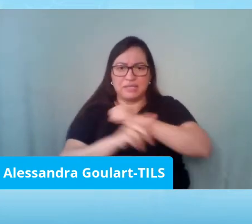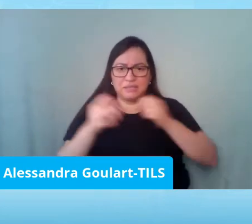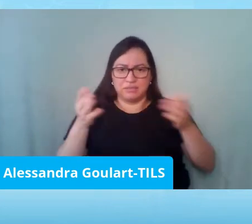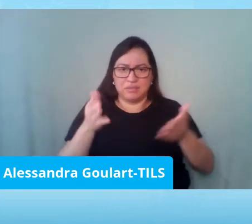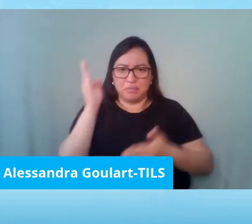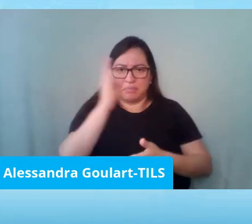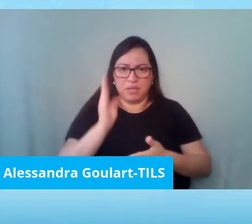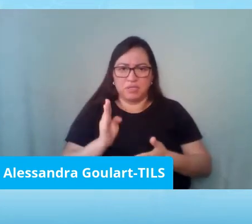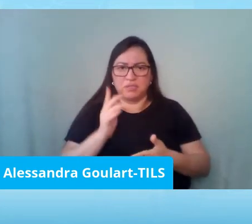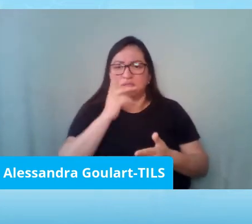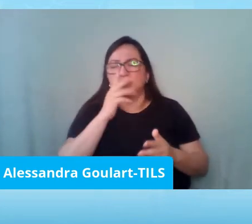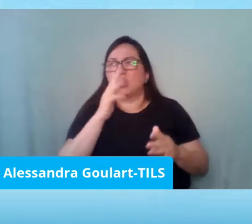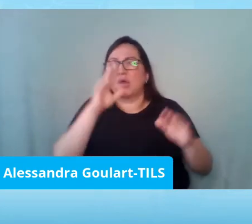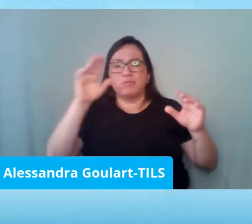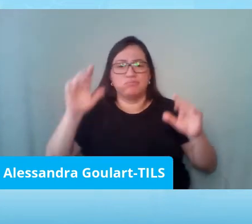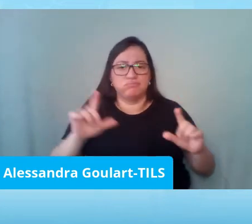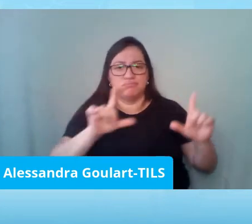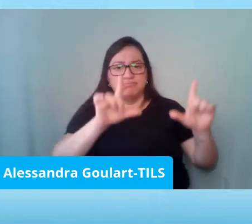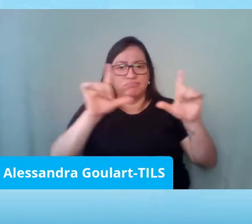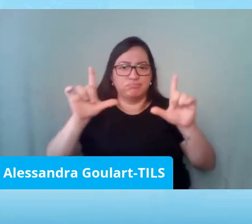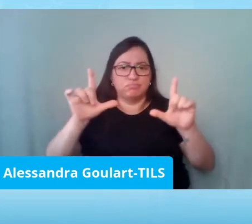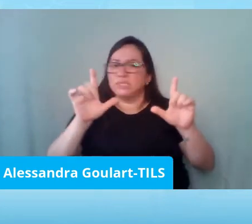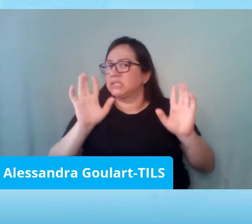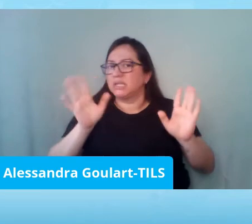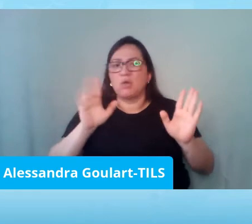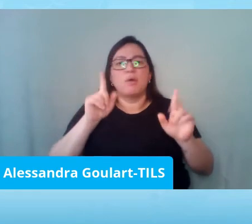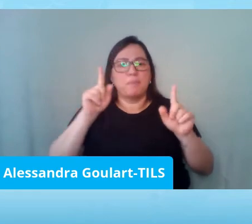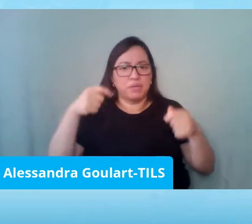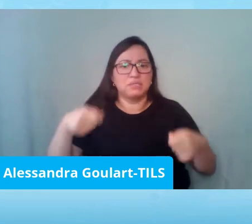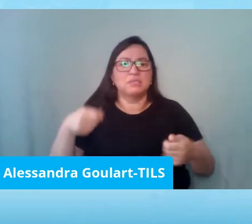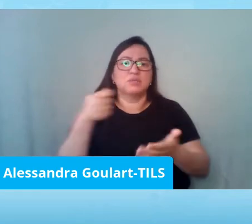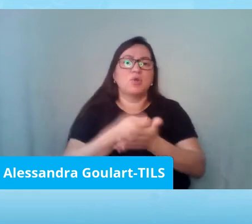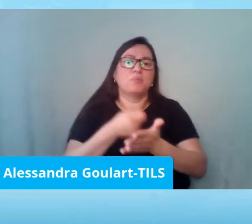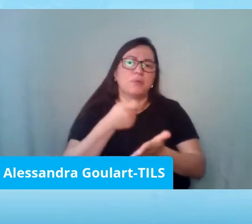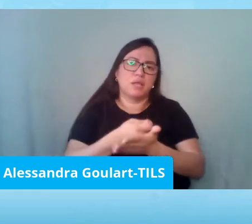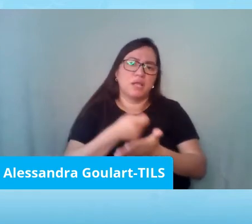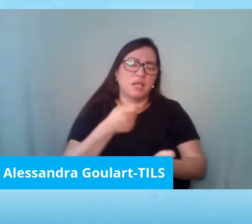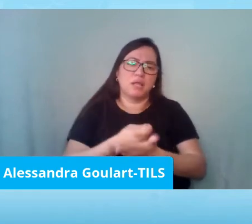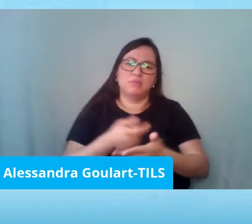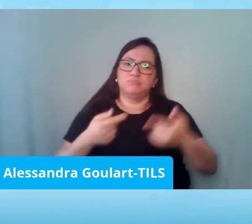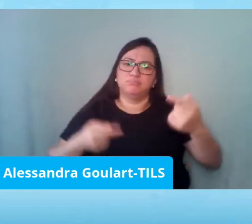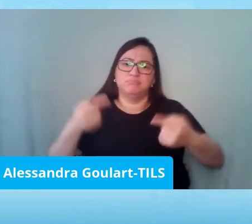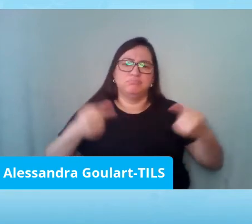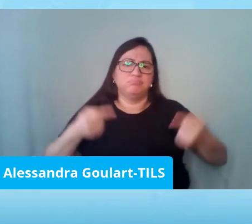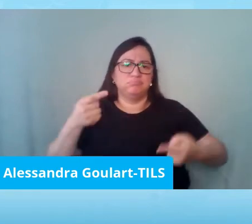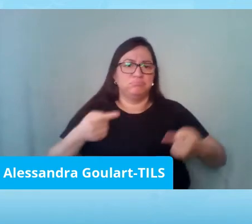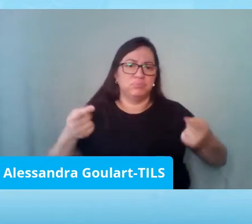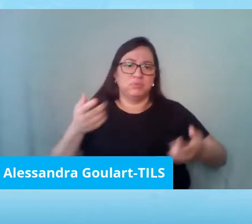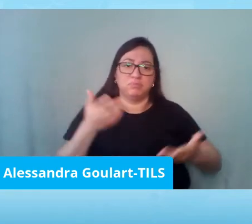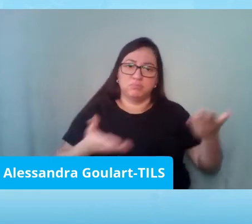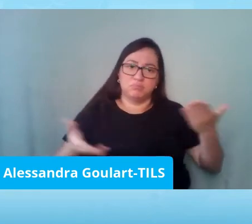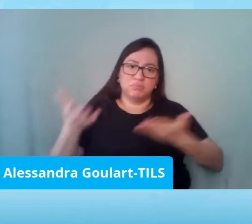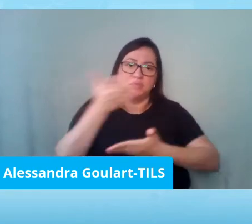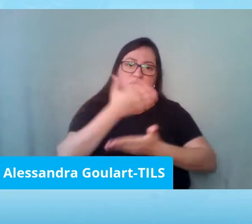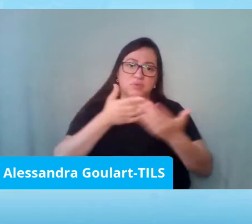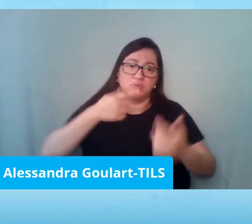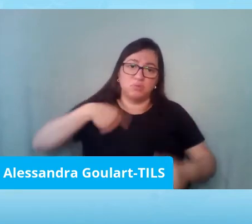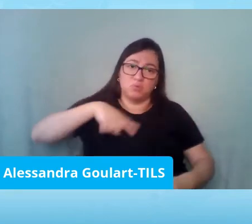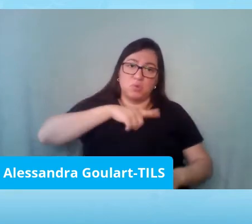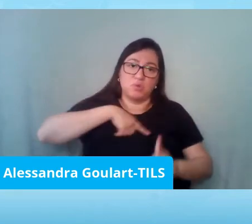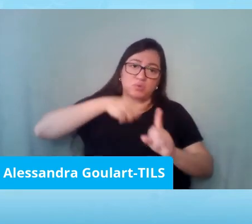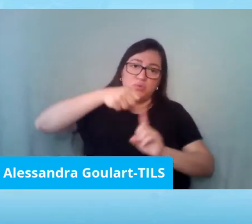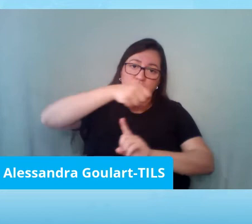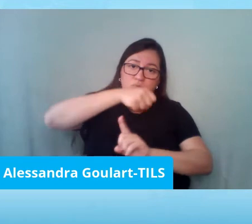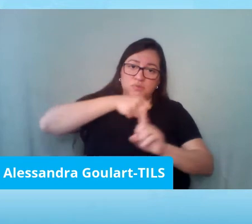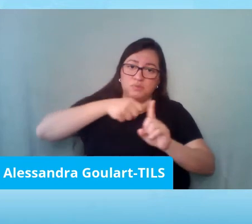Né? Todas as análises que a gente faz, a gente tem que estar falando de raça, porque é o que funda a nossa sociedade. E aí,